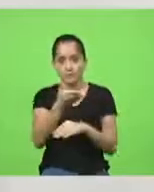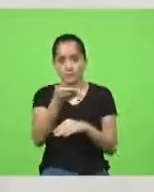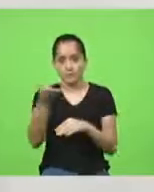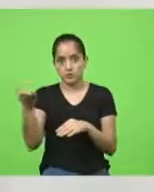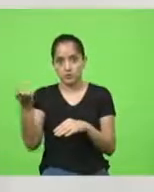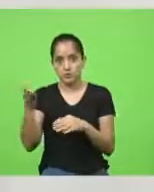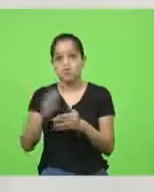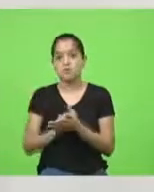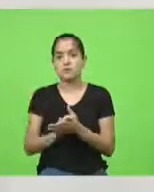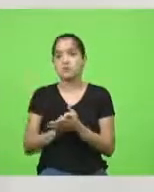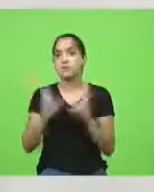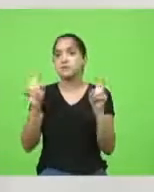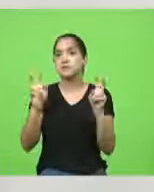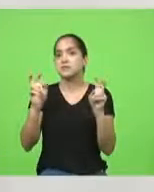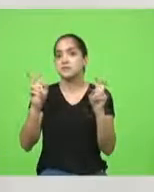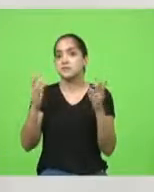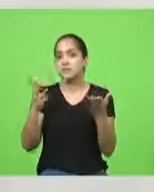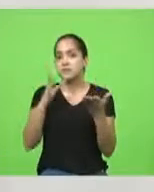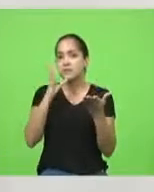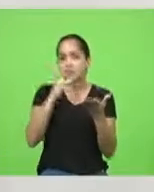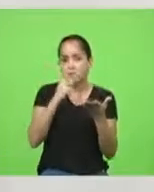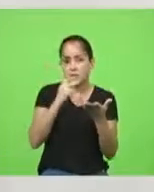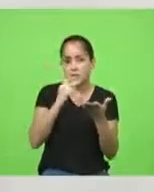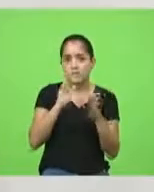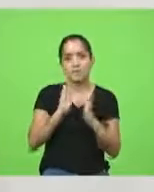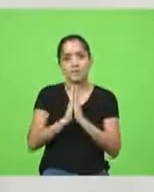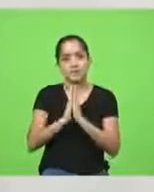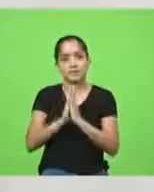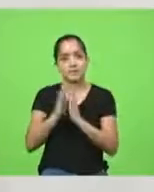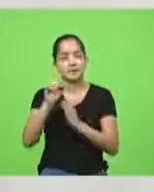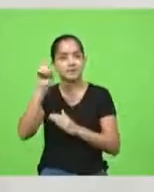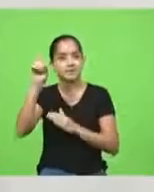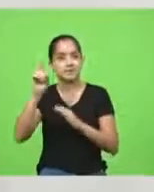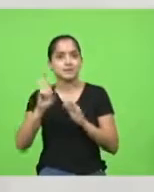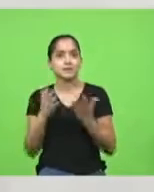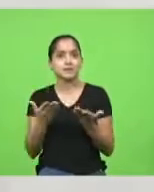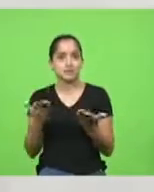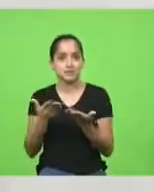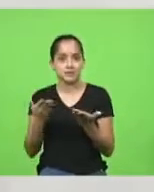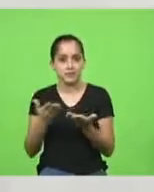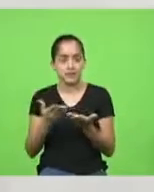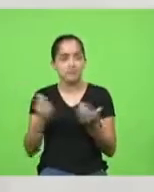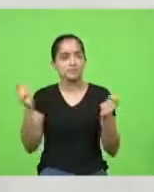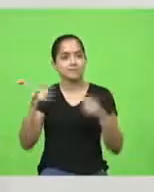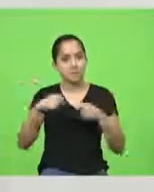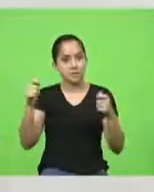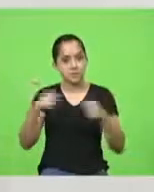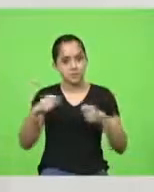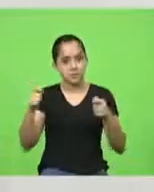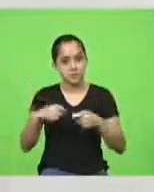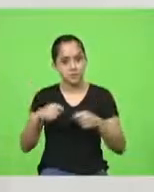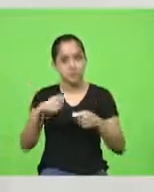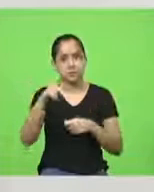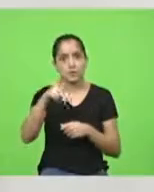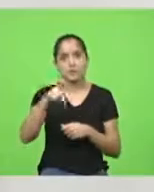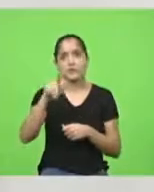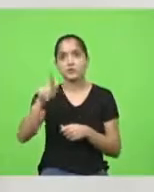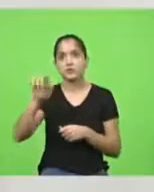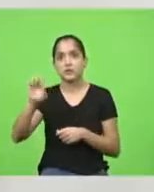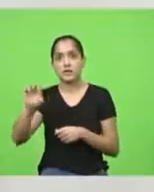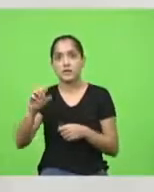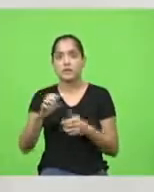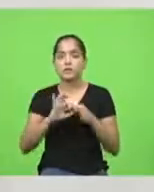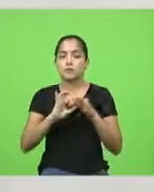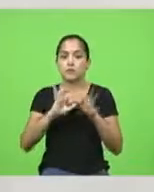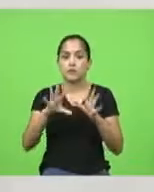um tema que demorou um pouco, mas, graças a Deus, agora normatizamos com a PGE e estamos liberando os